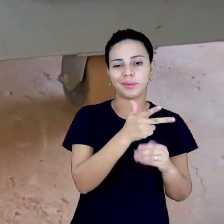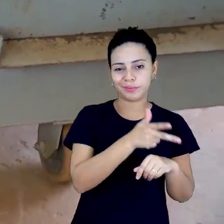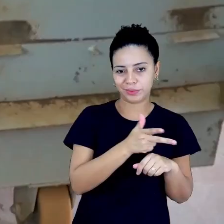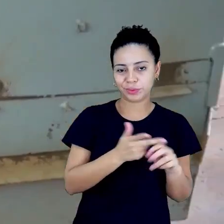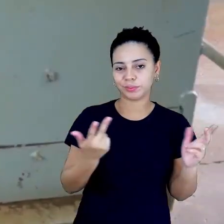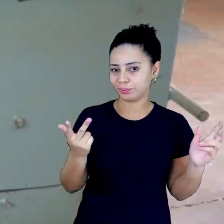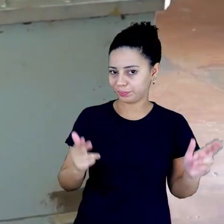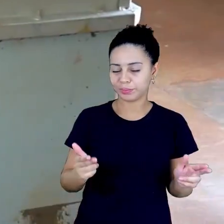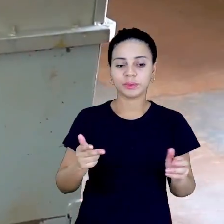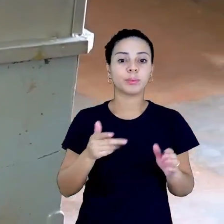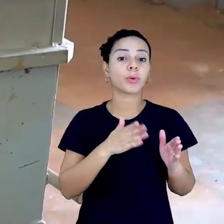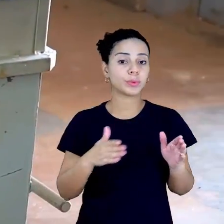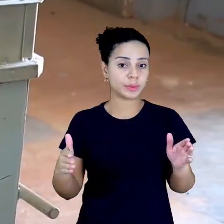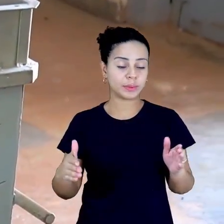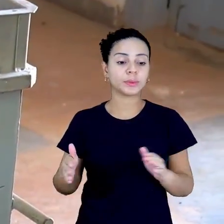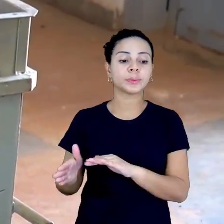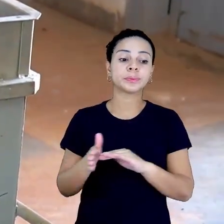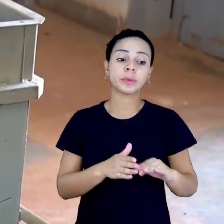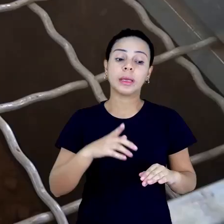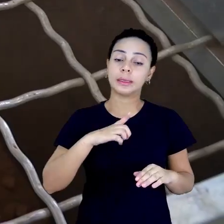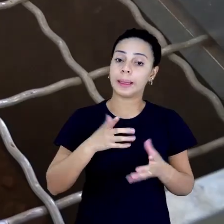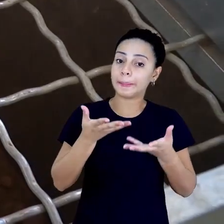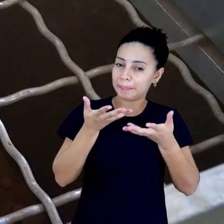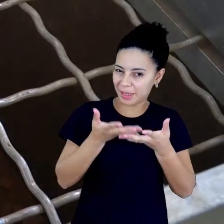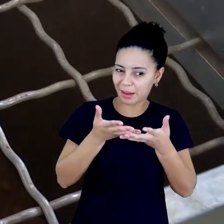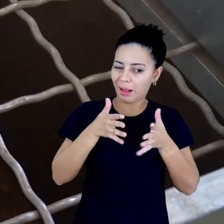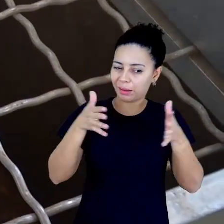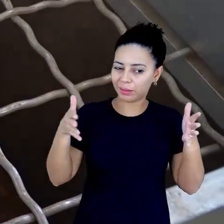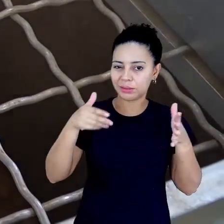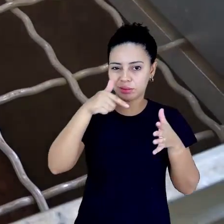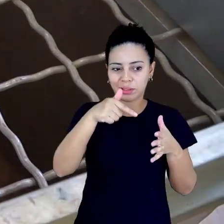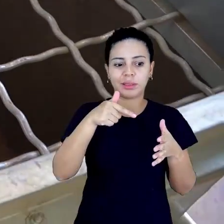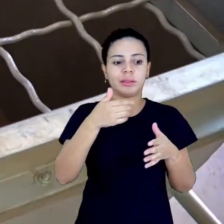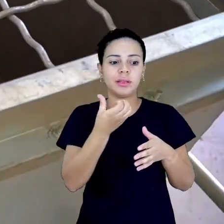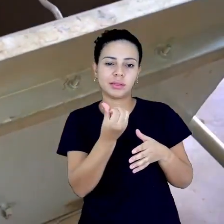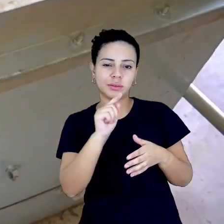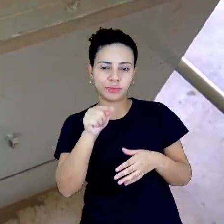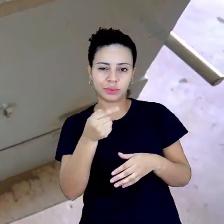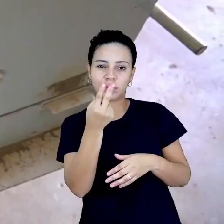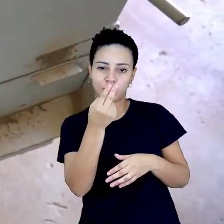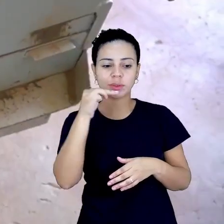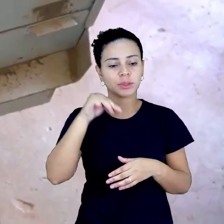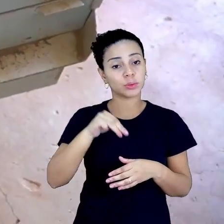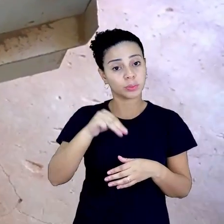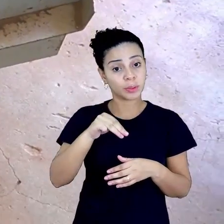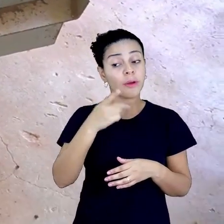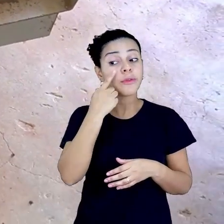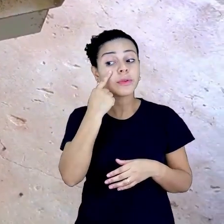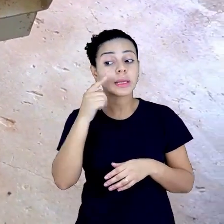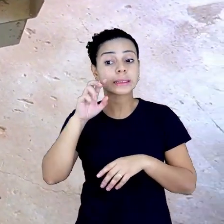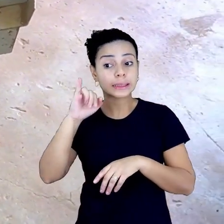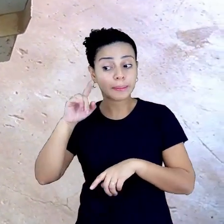vídeo. Utiliza-se a peneira de 76,2 mm a fim de verificar se o material a ser